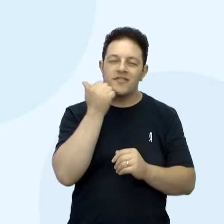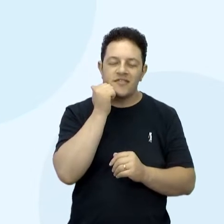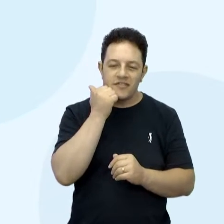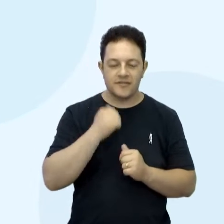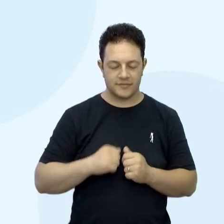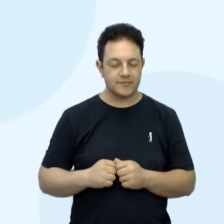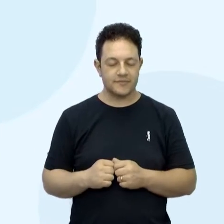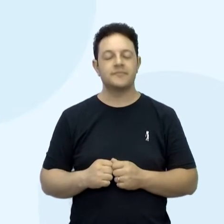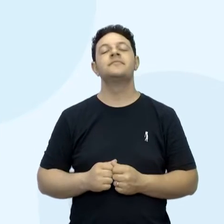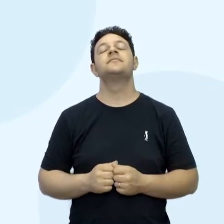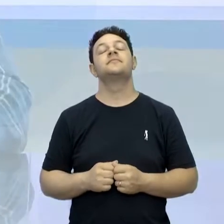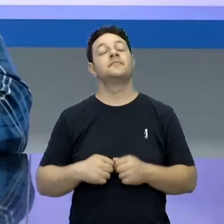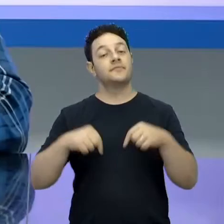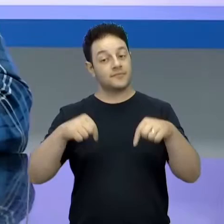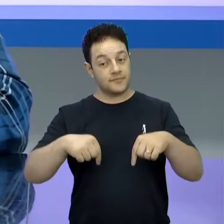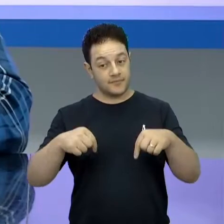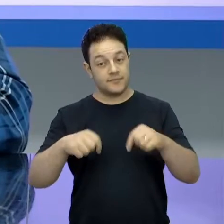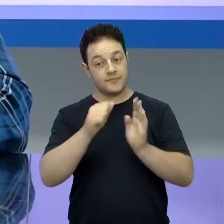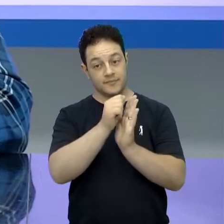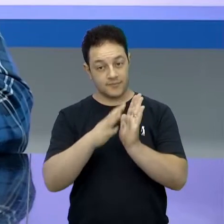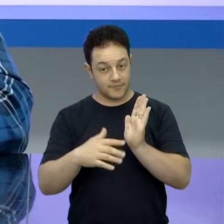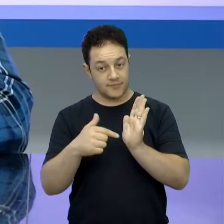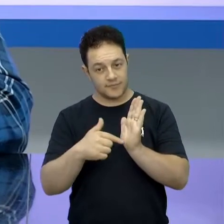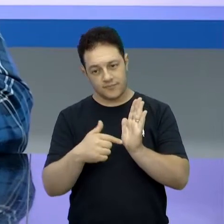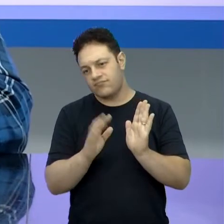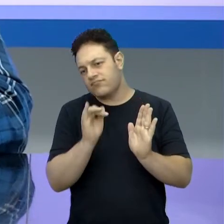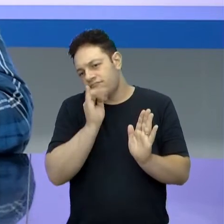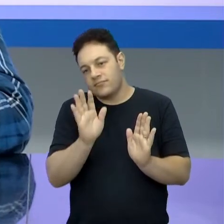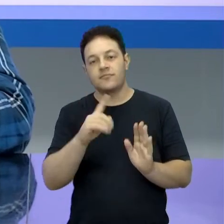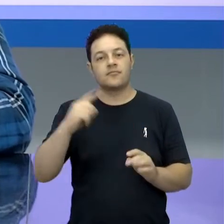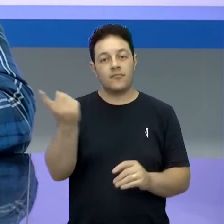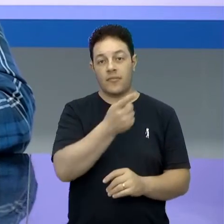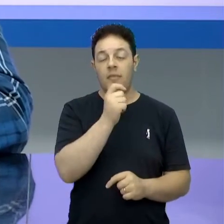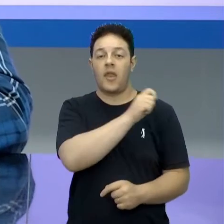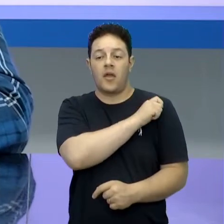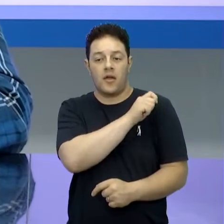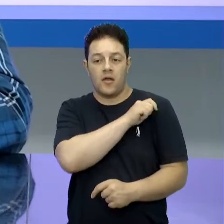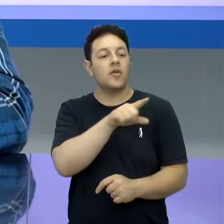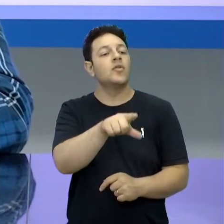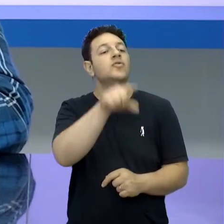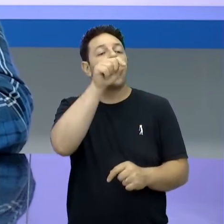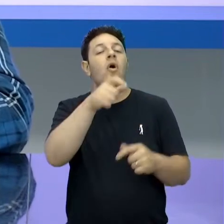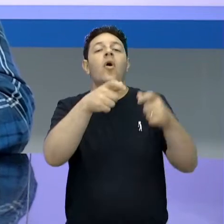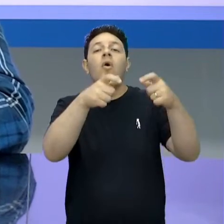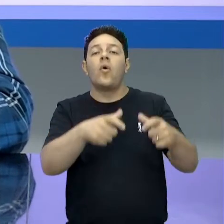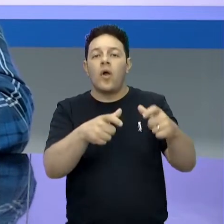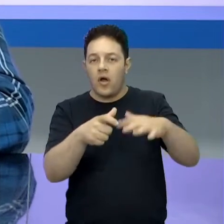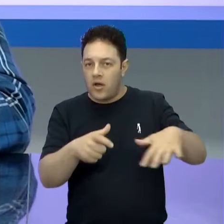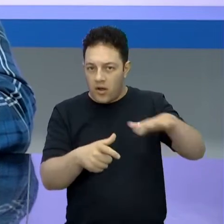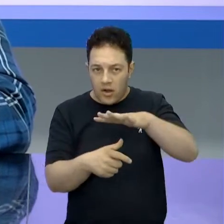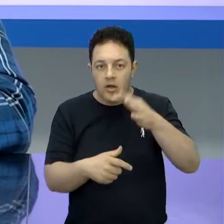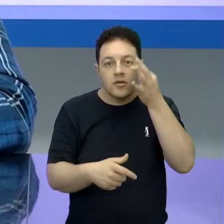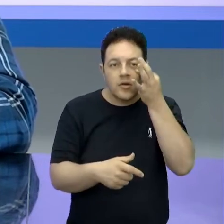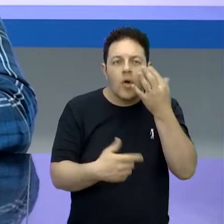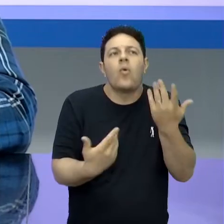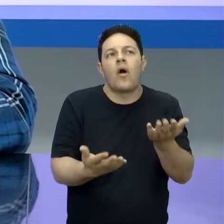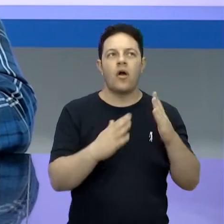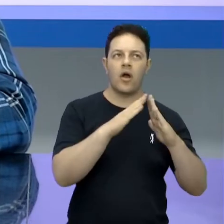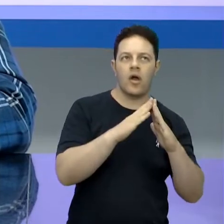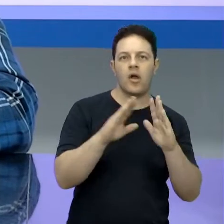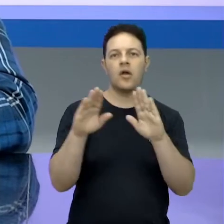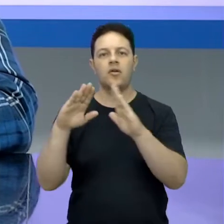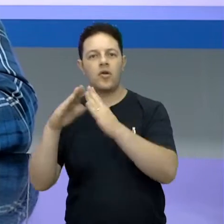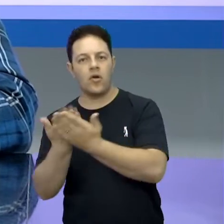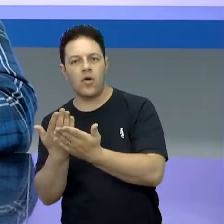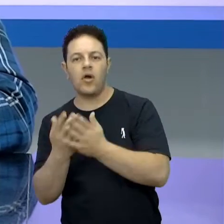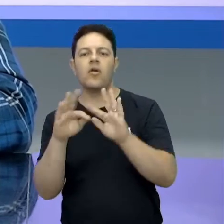nessa atividade, basicamente, né, os estudantes eles escolhem um espaço de vivência, eles vão fazer uma pesquisa sobre